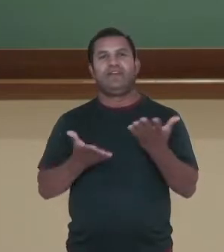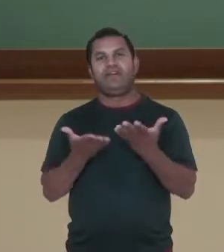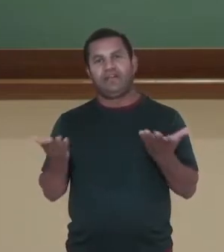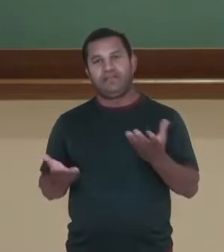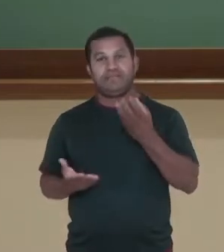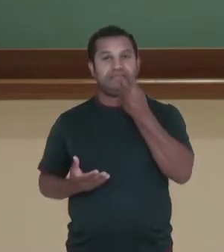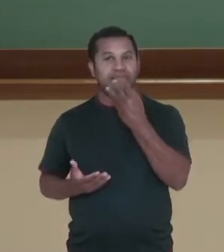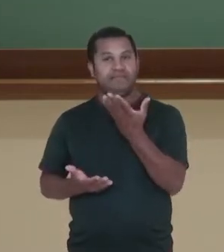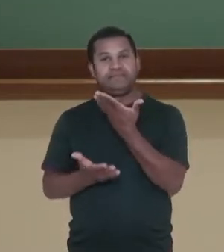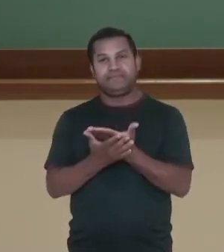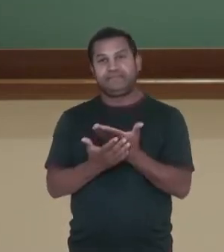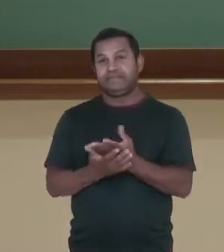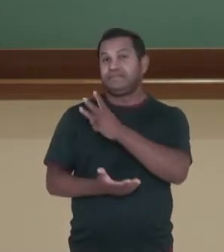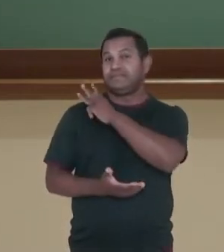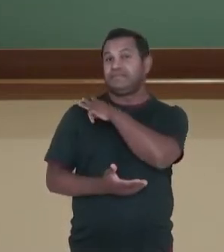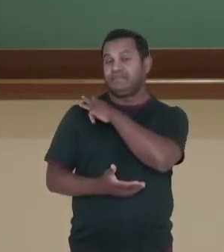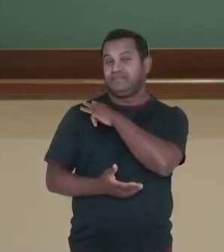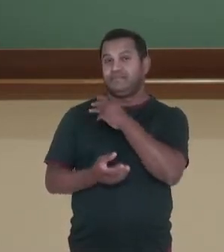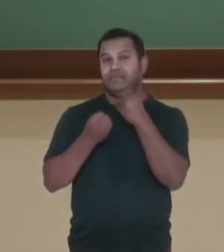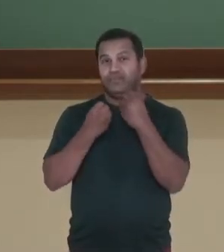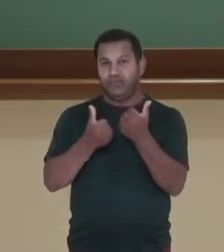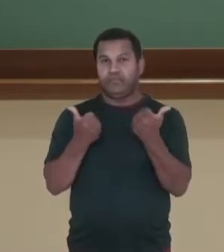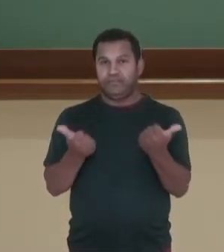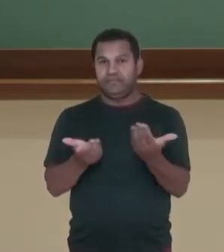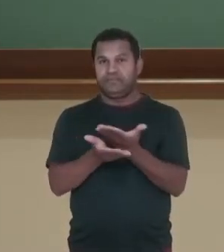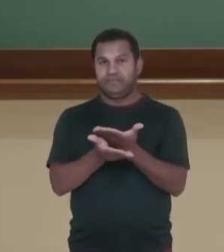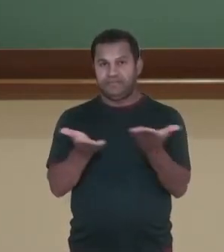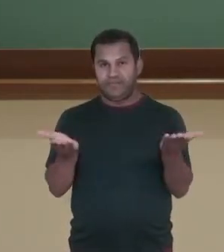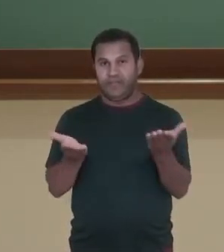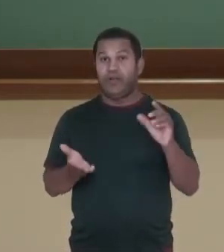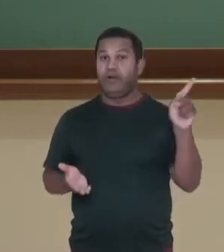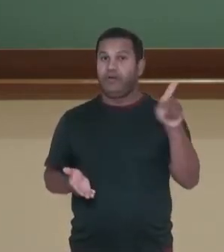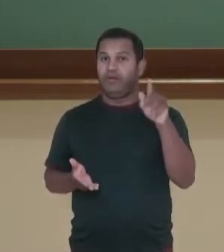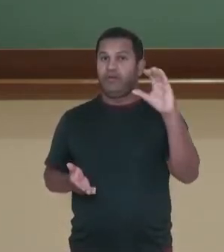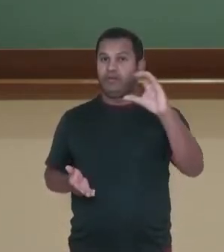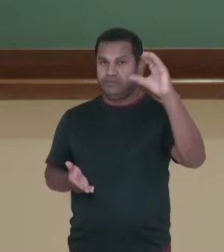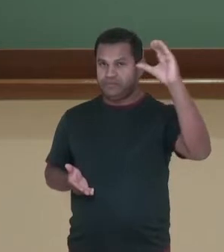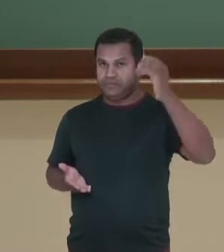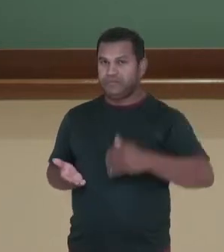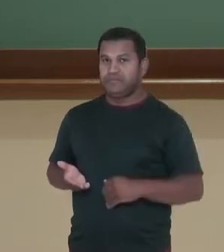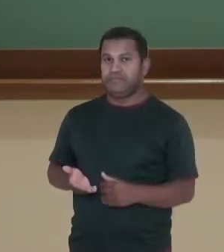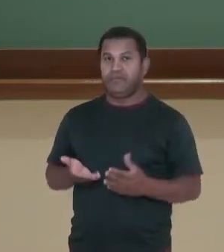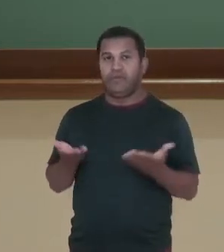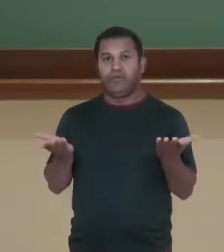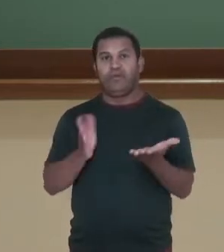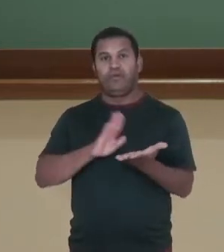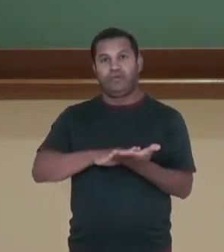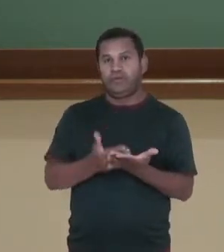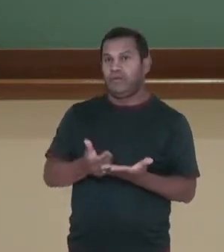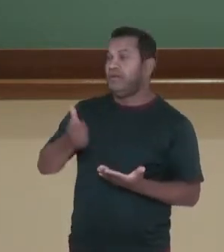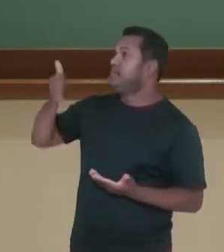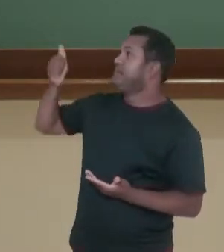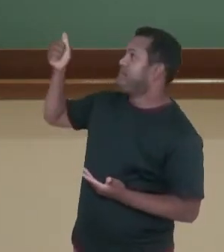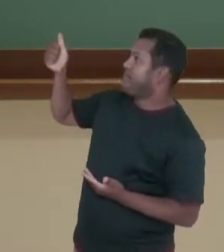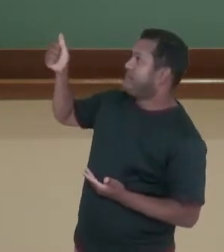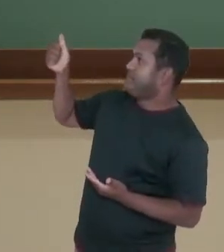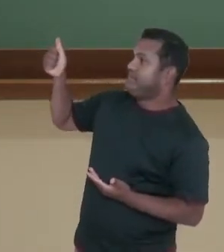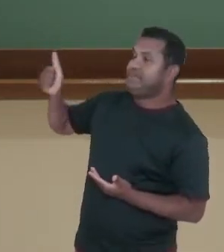Olá, estudantes da terceira série, tudo bem com vocês? Eu sou a professora Corine, hoje nós estamos com o Carlos.